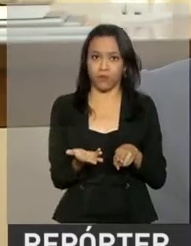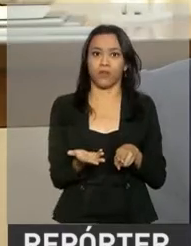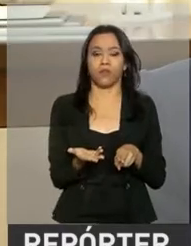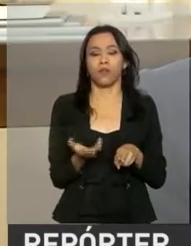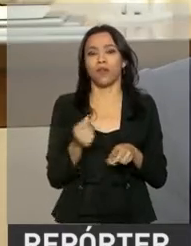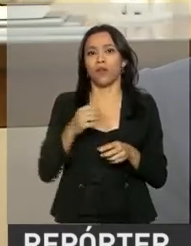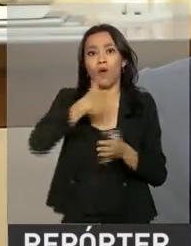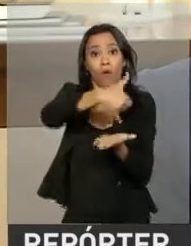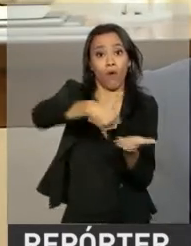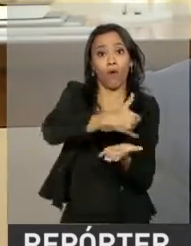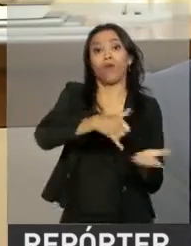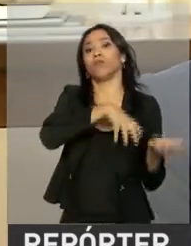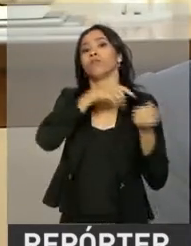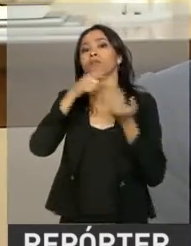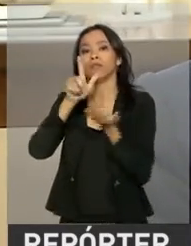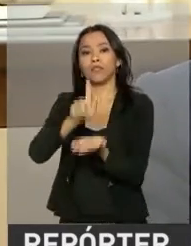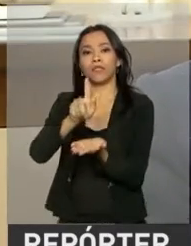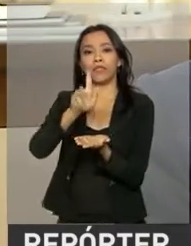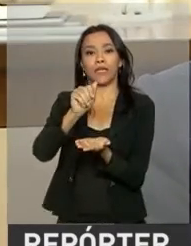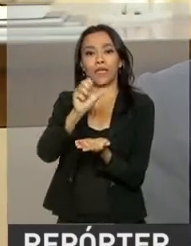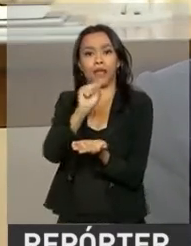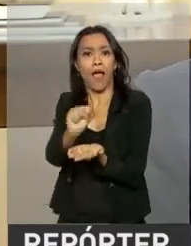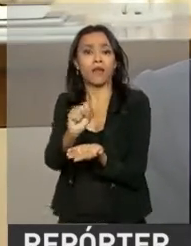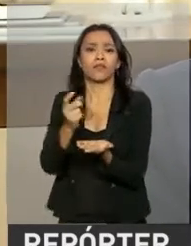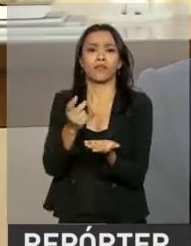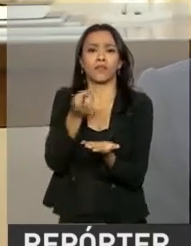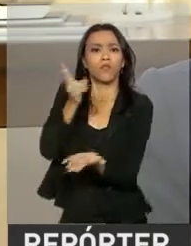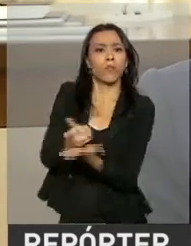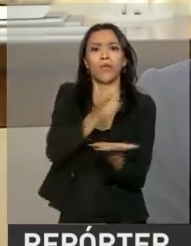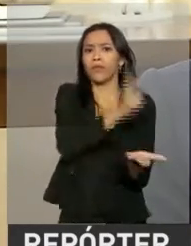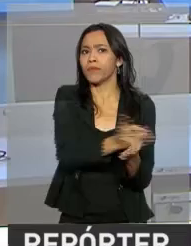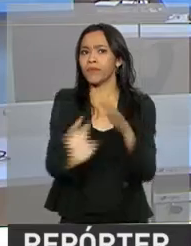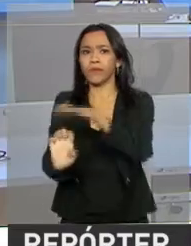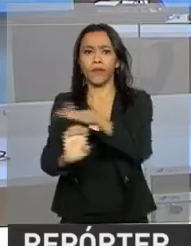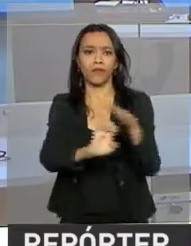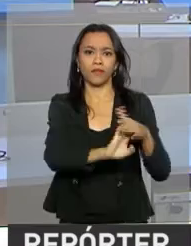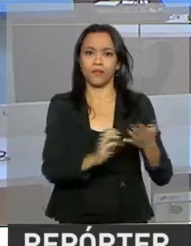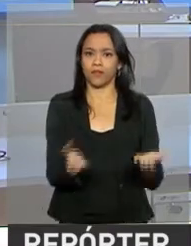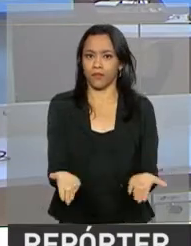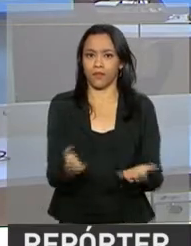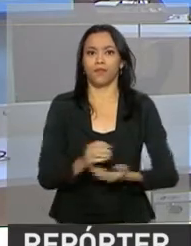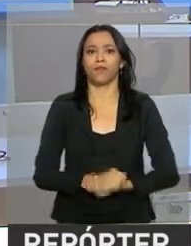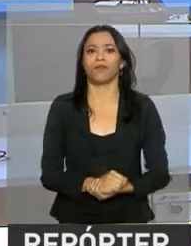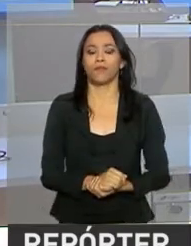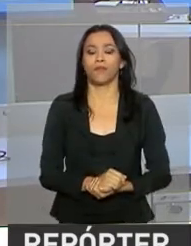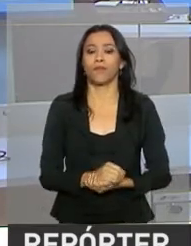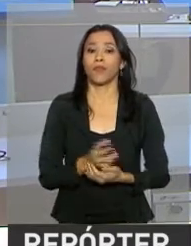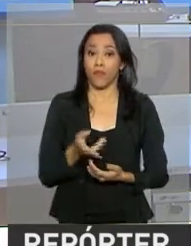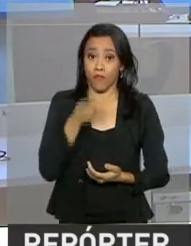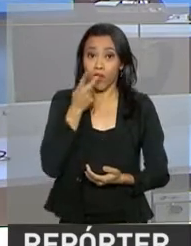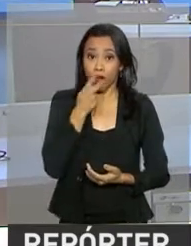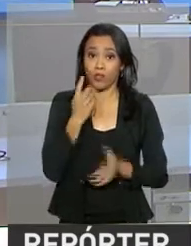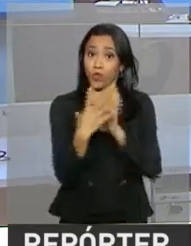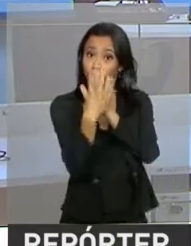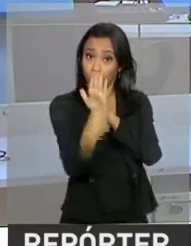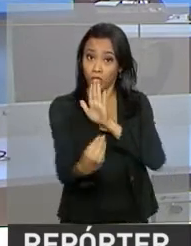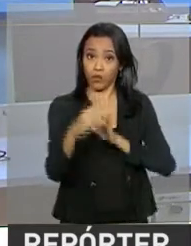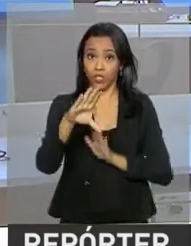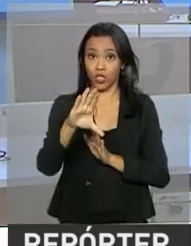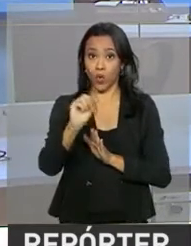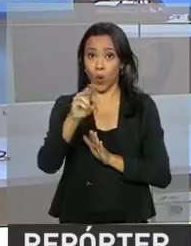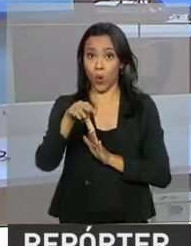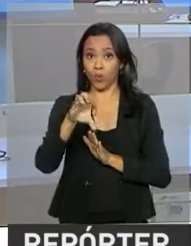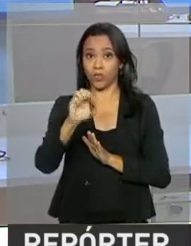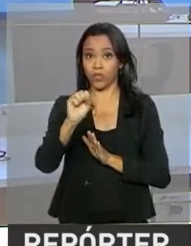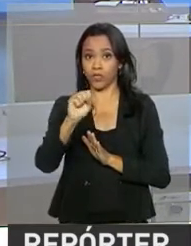óleo e gás, as empresas são praticamente as mesmas empresas. Ainda falando em concessões, o presidente Michel